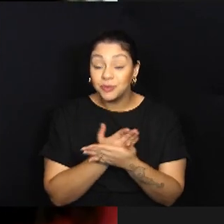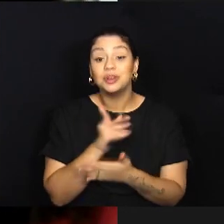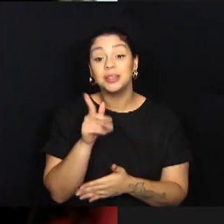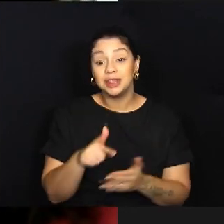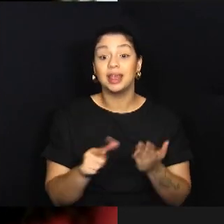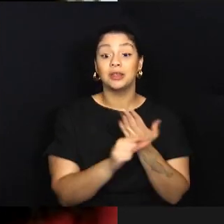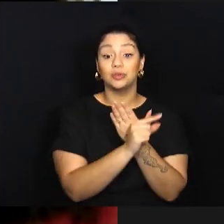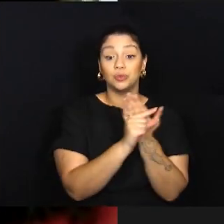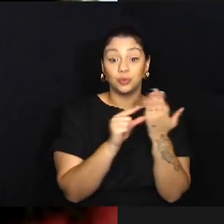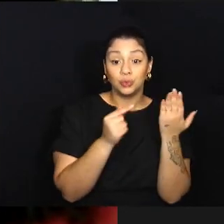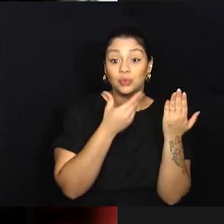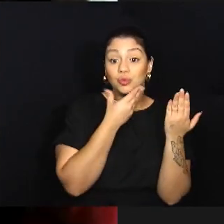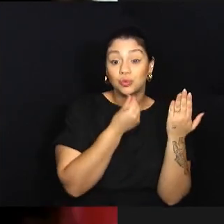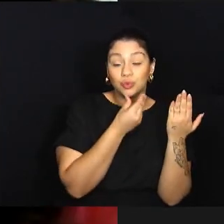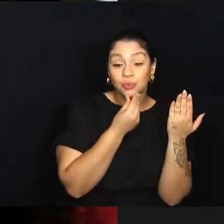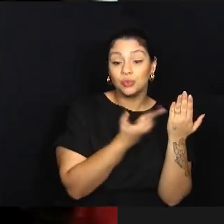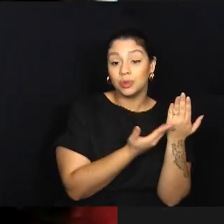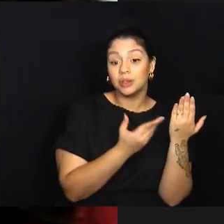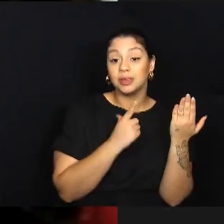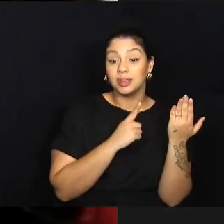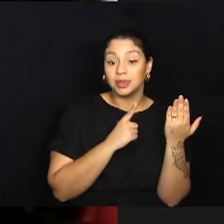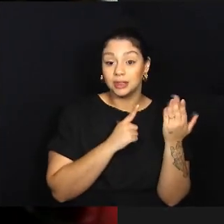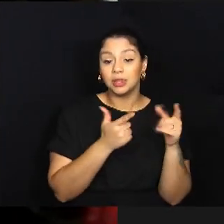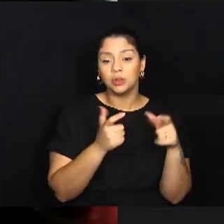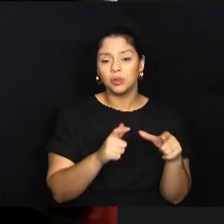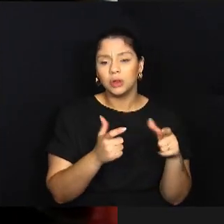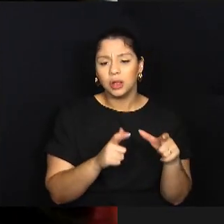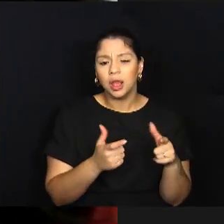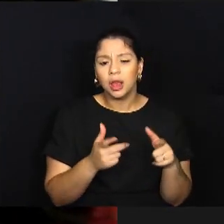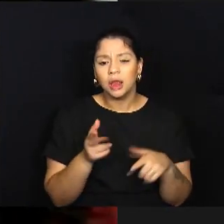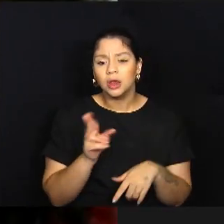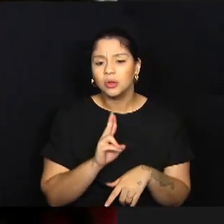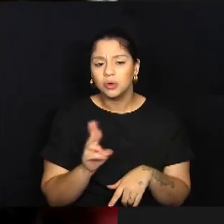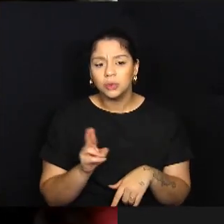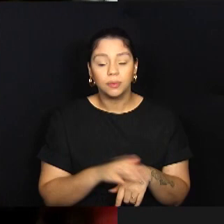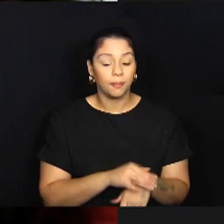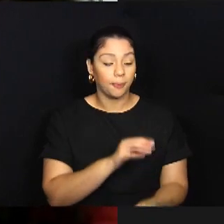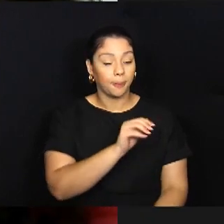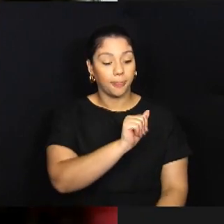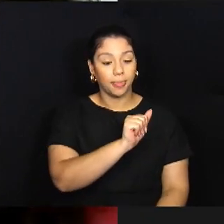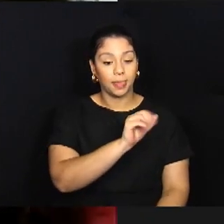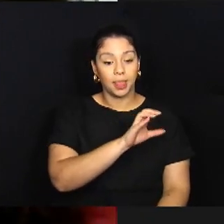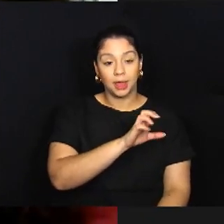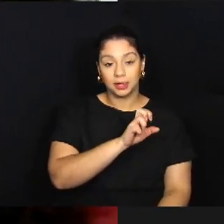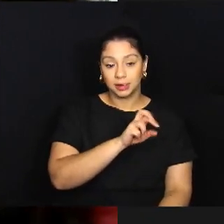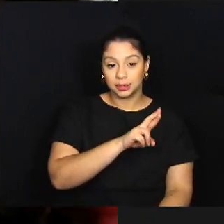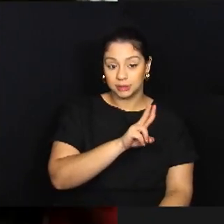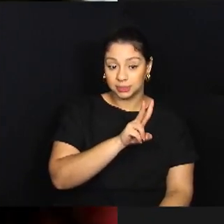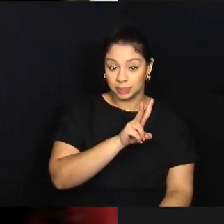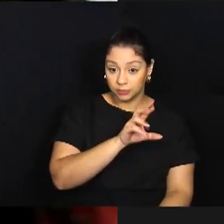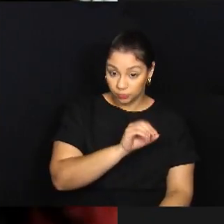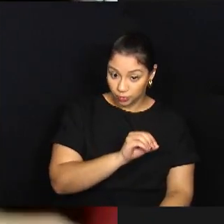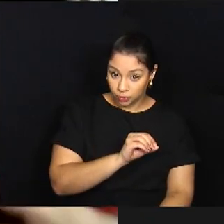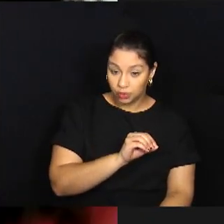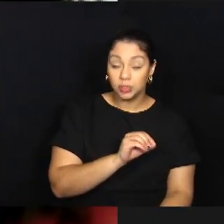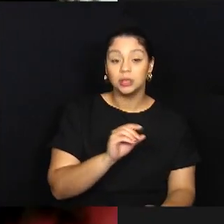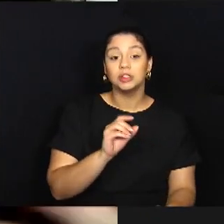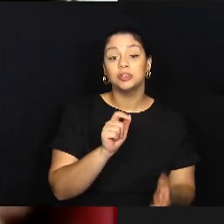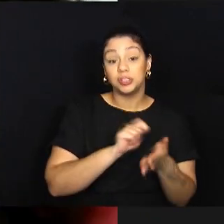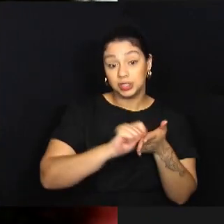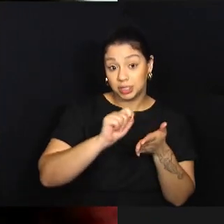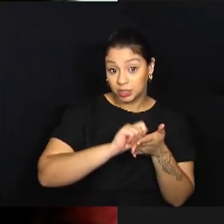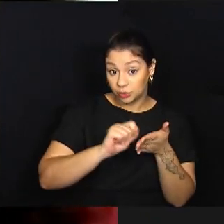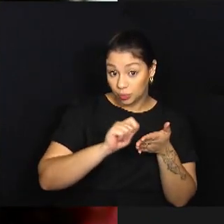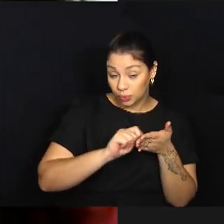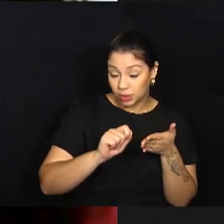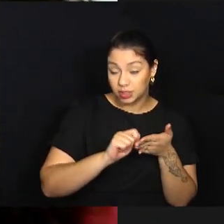estão, tem um lugar, como é que chama mesmo lá? Acervo dos Escritores Mineiros. Que é muito bacana esse espaço, né? E a gente teve